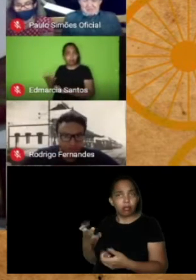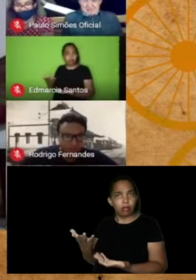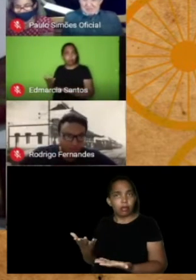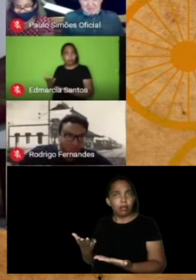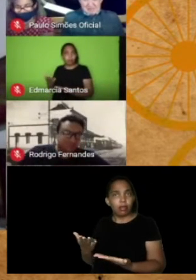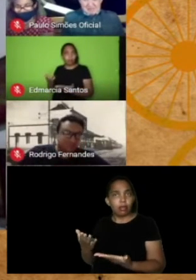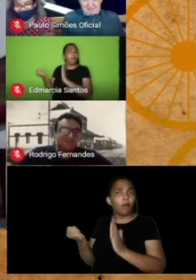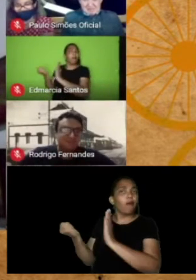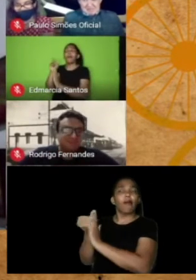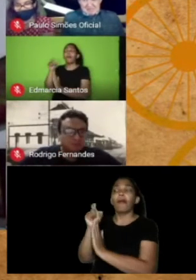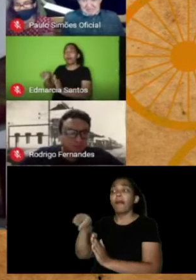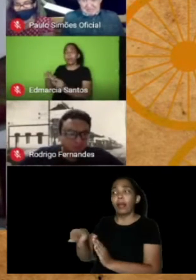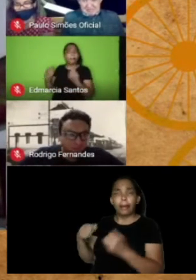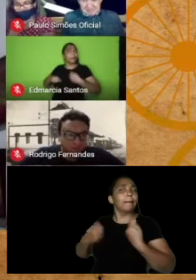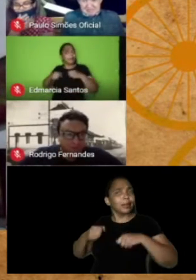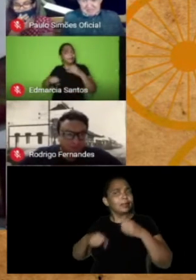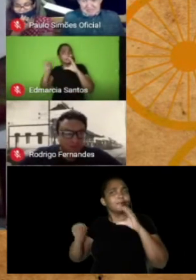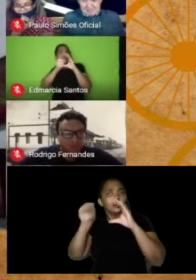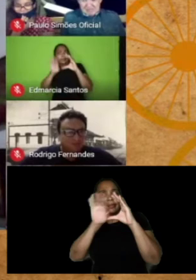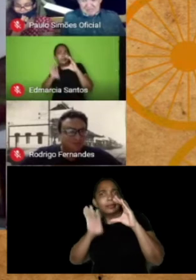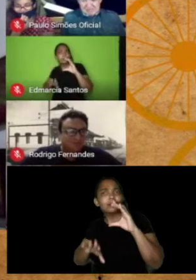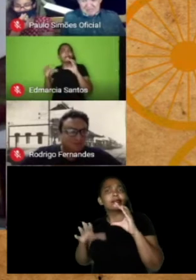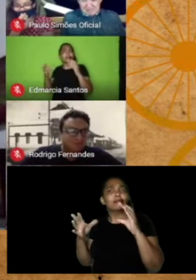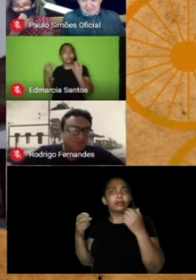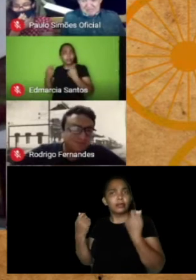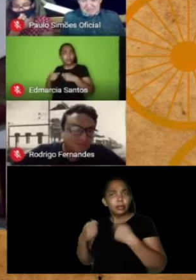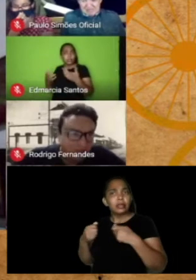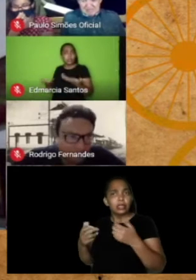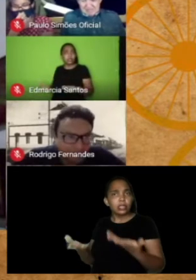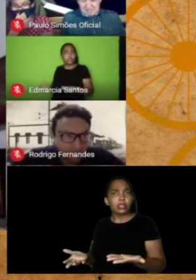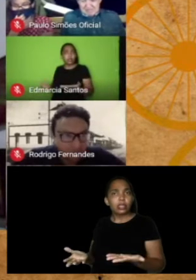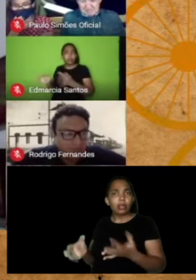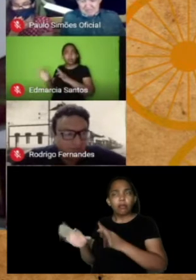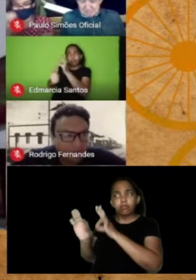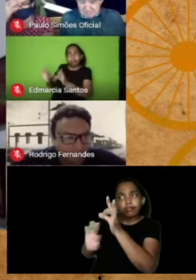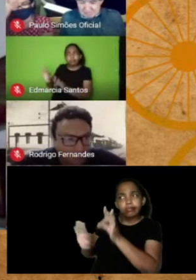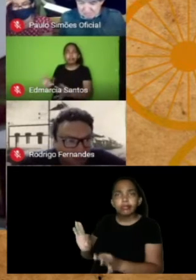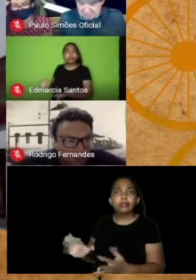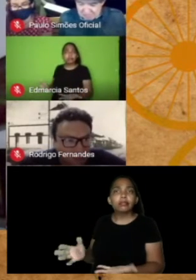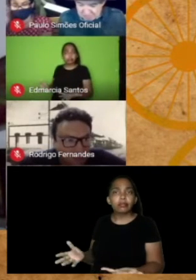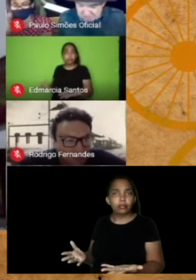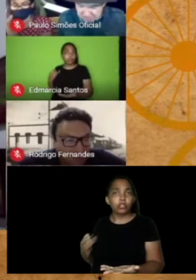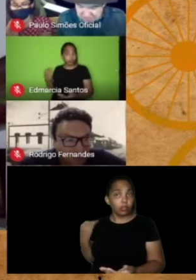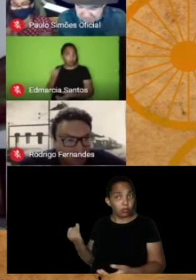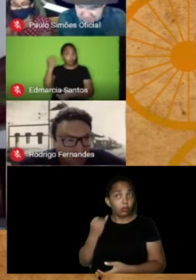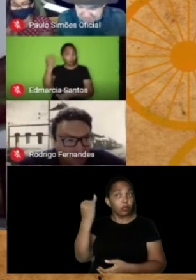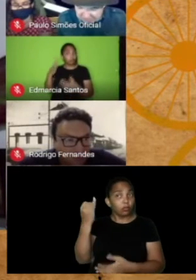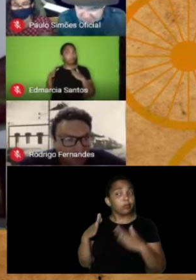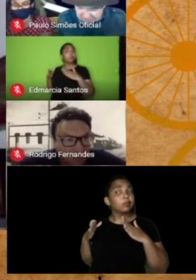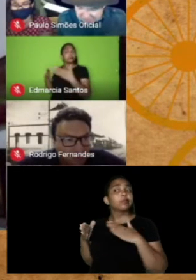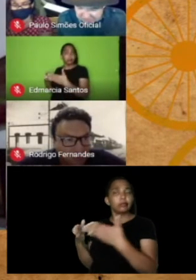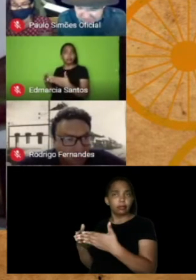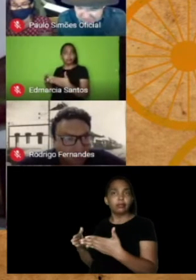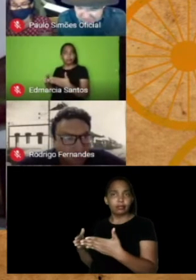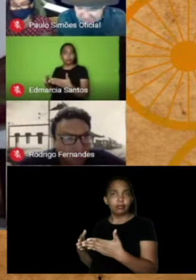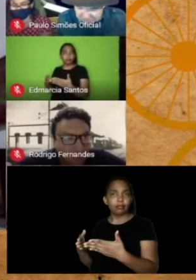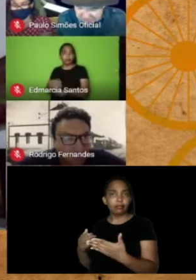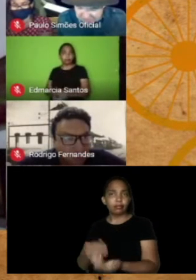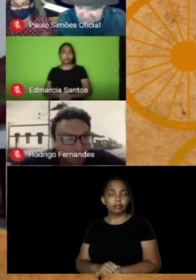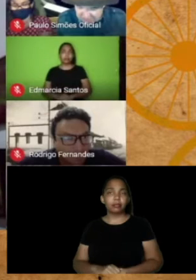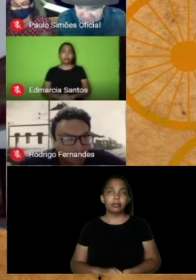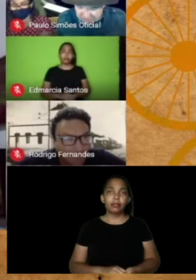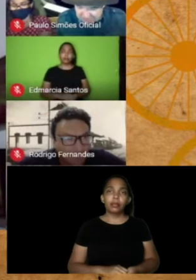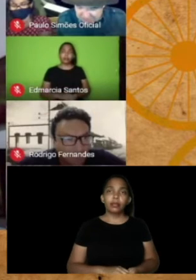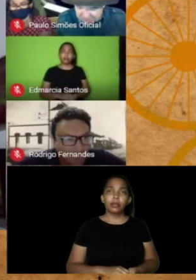sem descaracterizá-lo, certo? Sem descaracterizá-lo, eu acho que esse é o grande ponto e o grande viés da questão. E